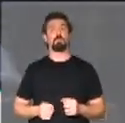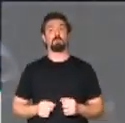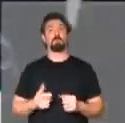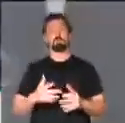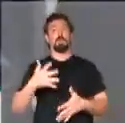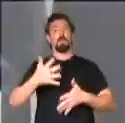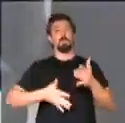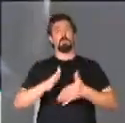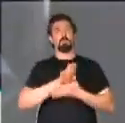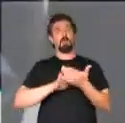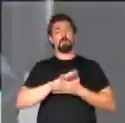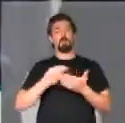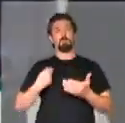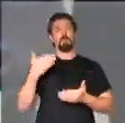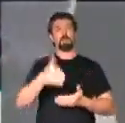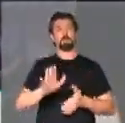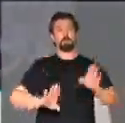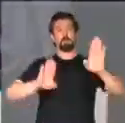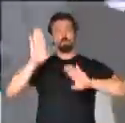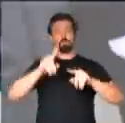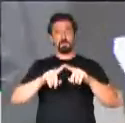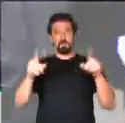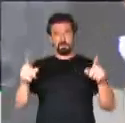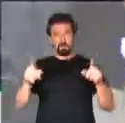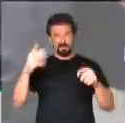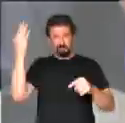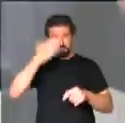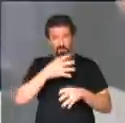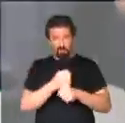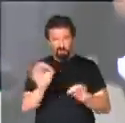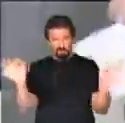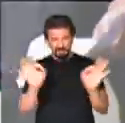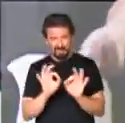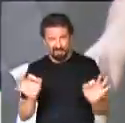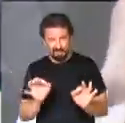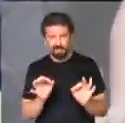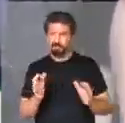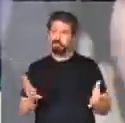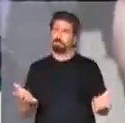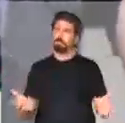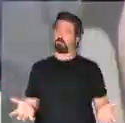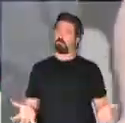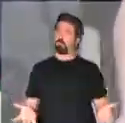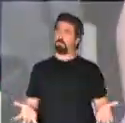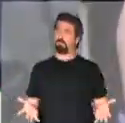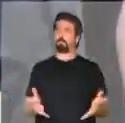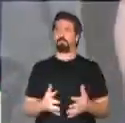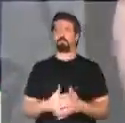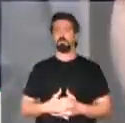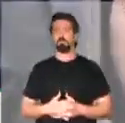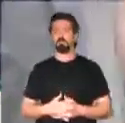já não há impedimento de participar do pleito. Mas nem sequer prestar contas.